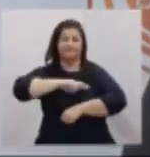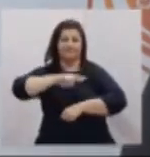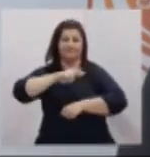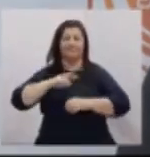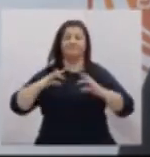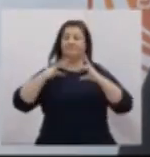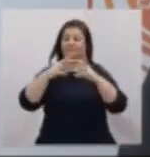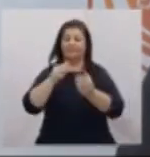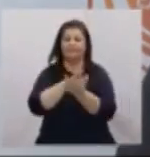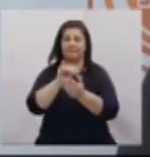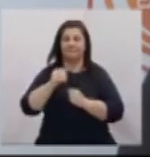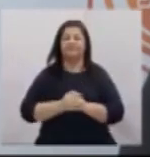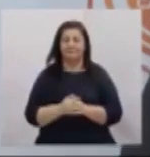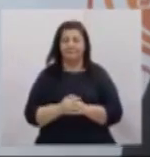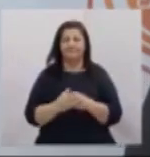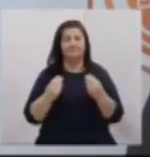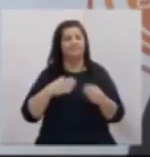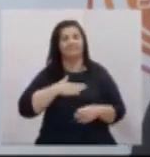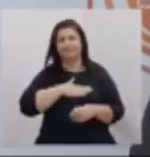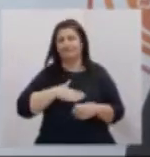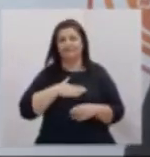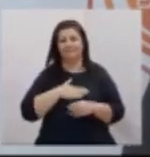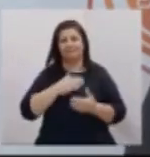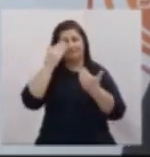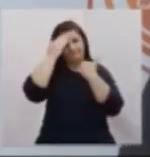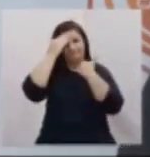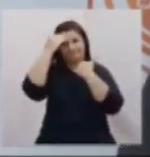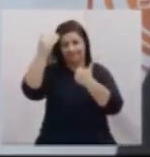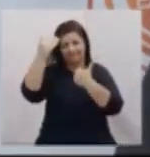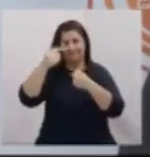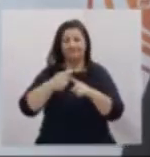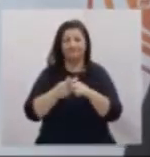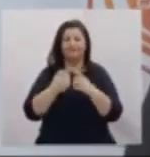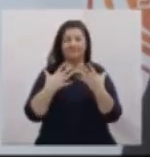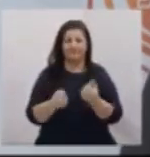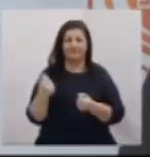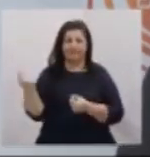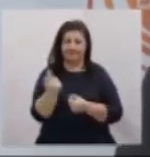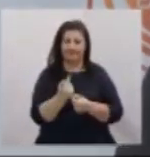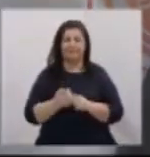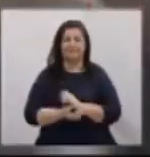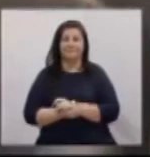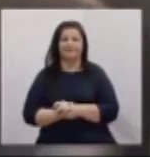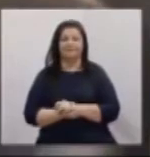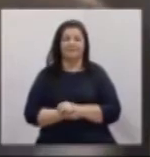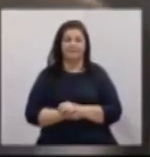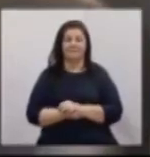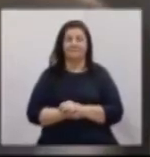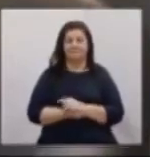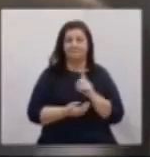toda Jacareí. Maninha, com o maior prazer eu te digo, obrigado por você ter aceitado estar aqui hoje conosco. Eu